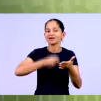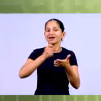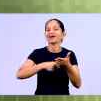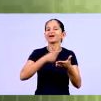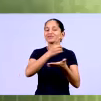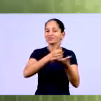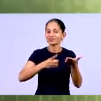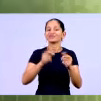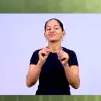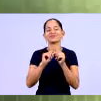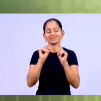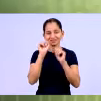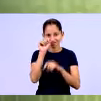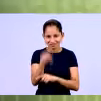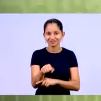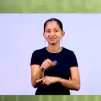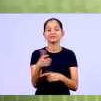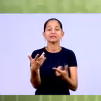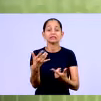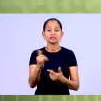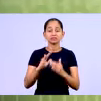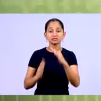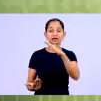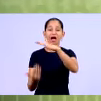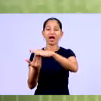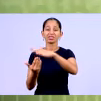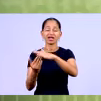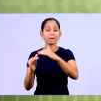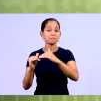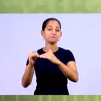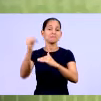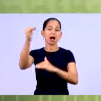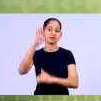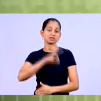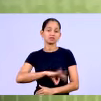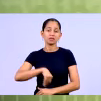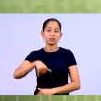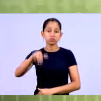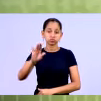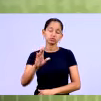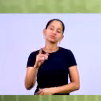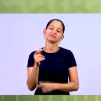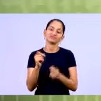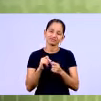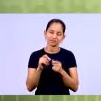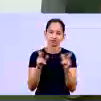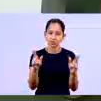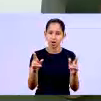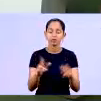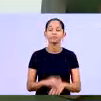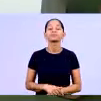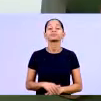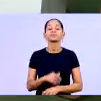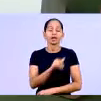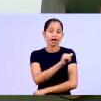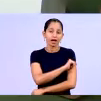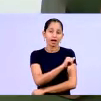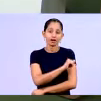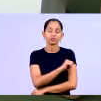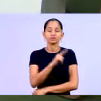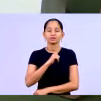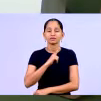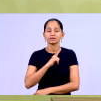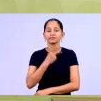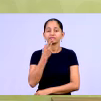pessoa física, se superar aquele limite, também deverá fazer a sua declaração. Também teve uma aluna que falou sobre